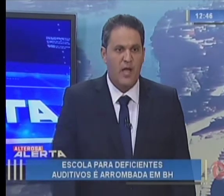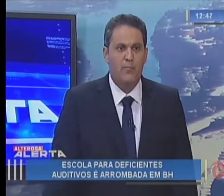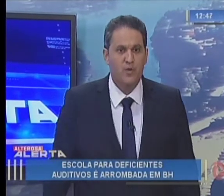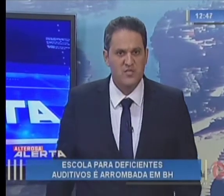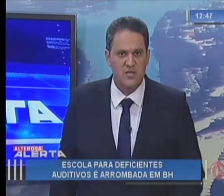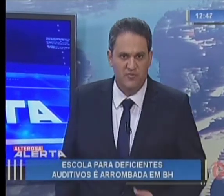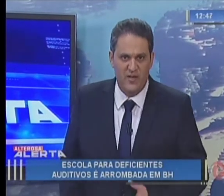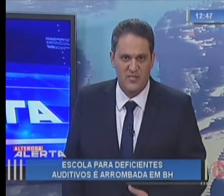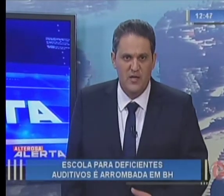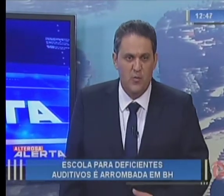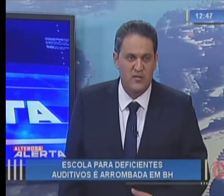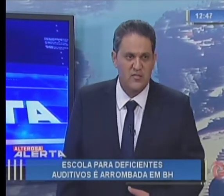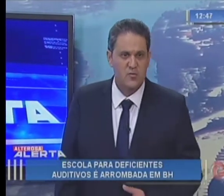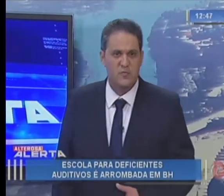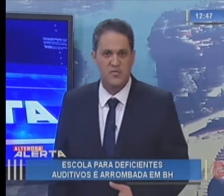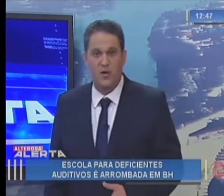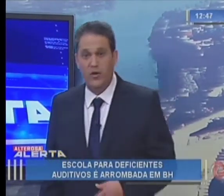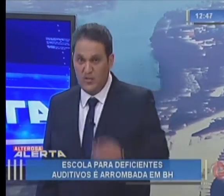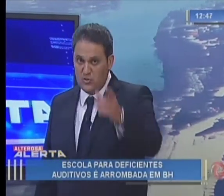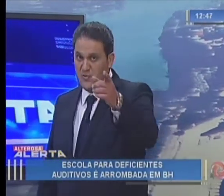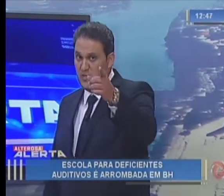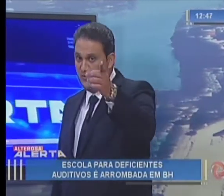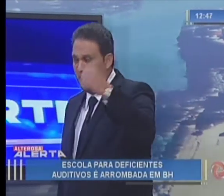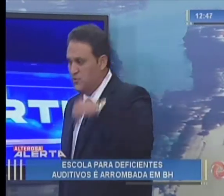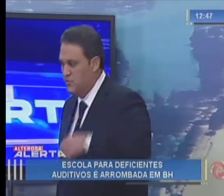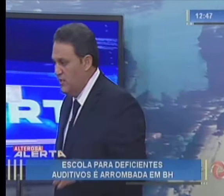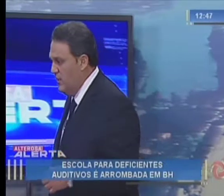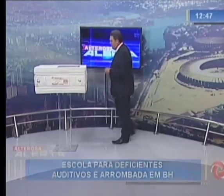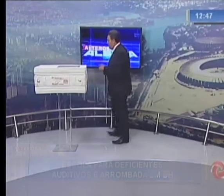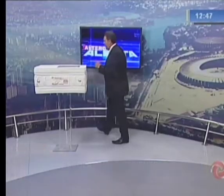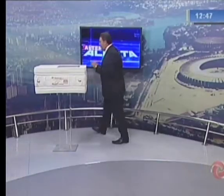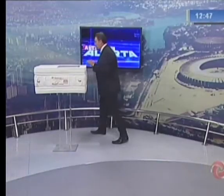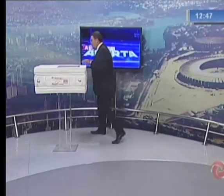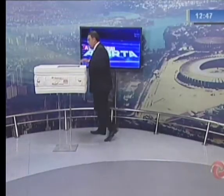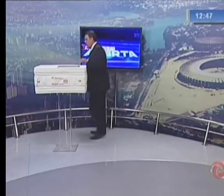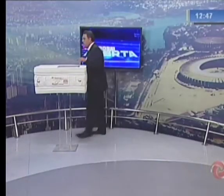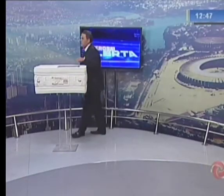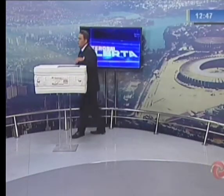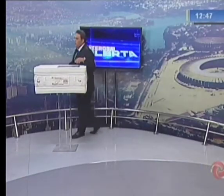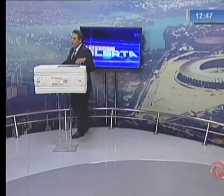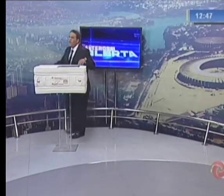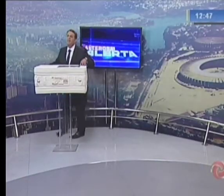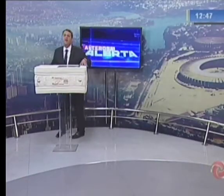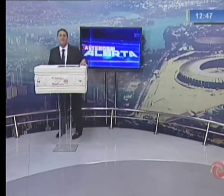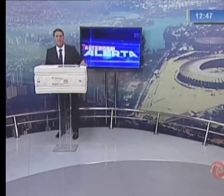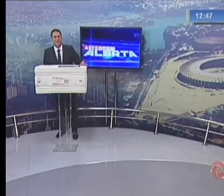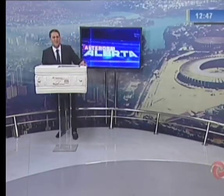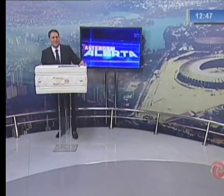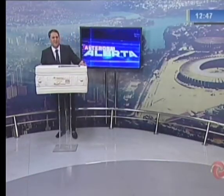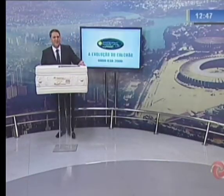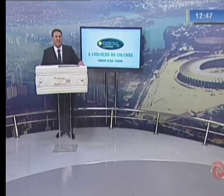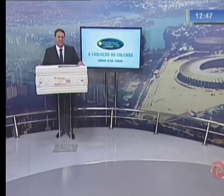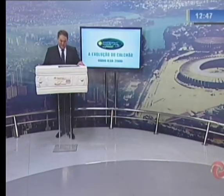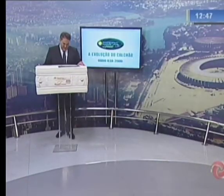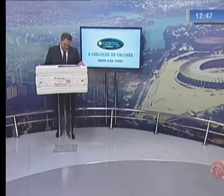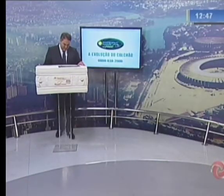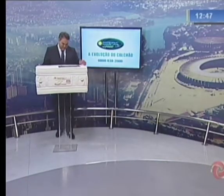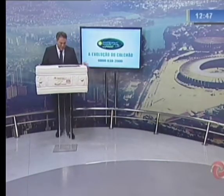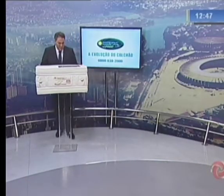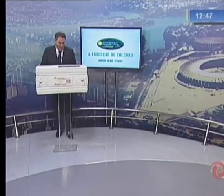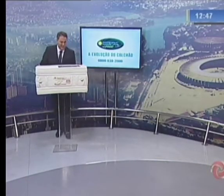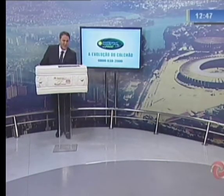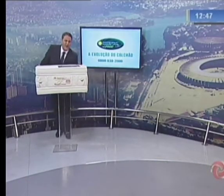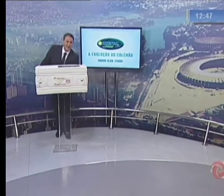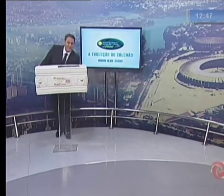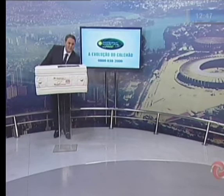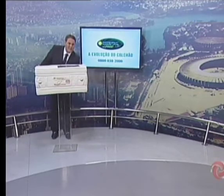pedir à polícia que faça uma atenção especial. Agora, atenção especial eu vou dar para você. Está para cá, Miltinho? Aqui. Olha quem está aqui. Deixa eu